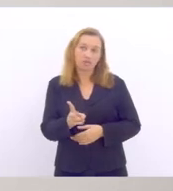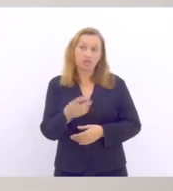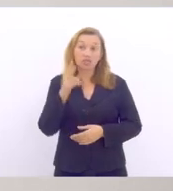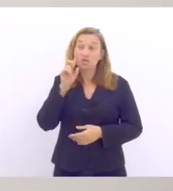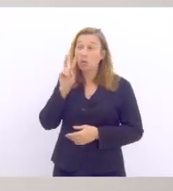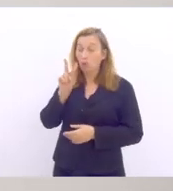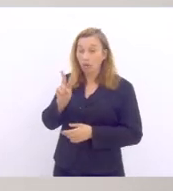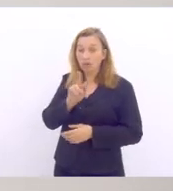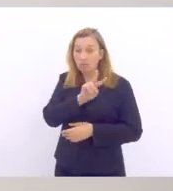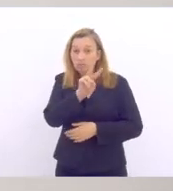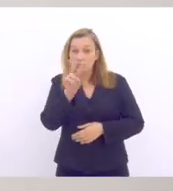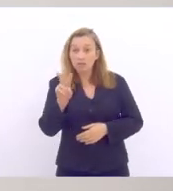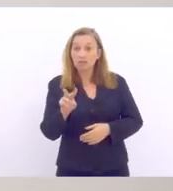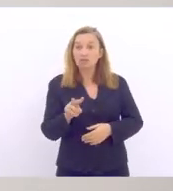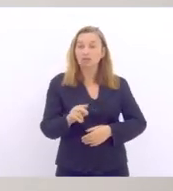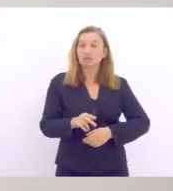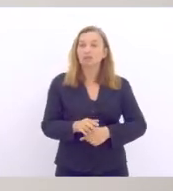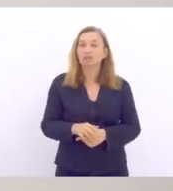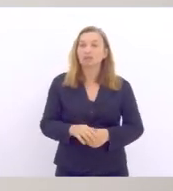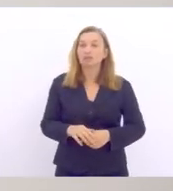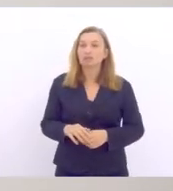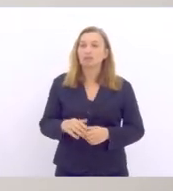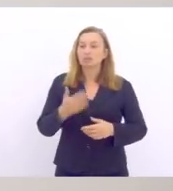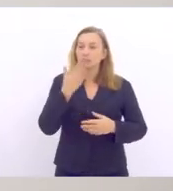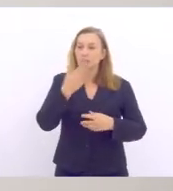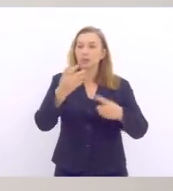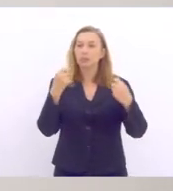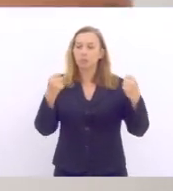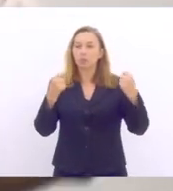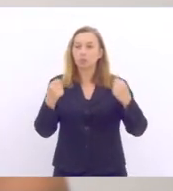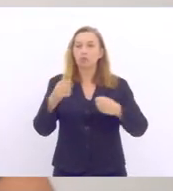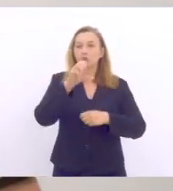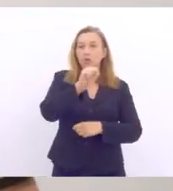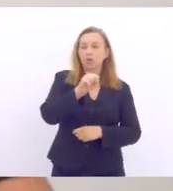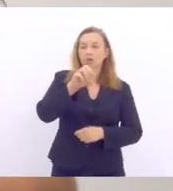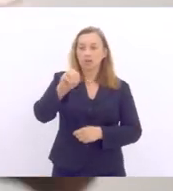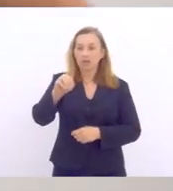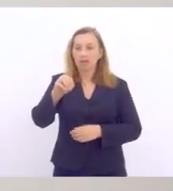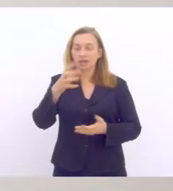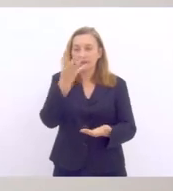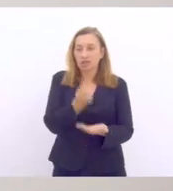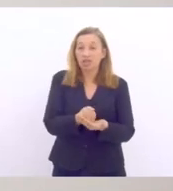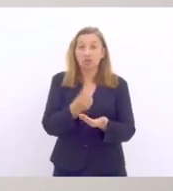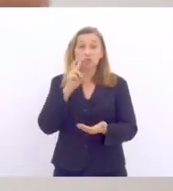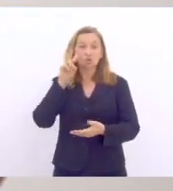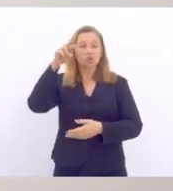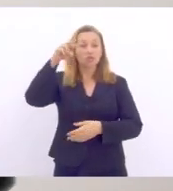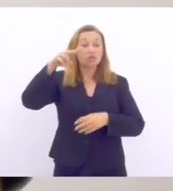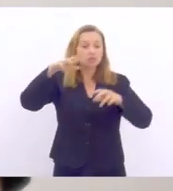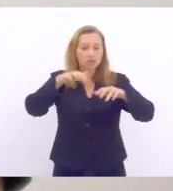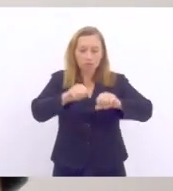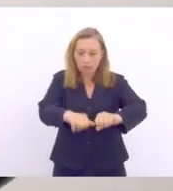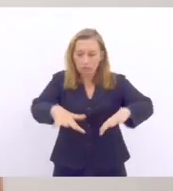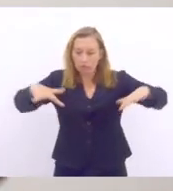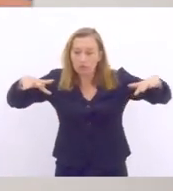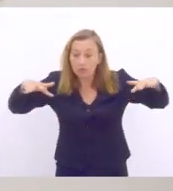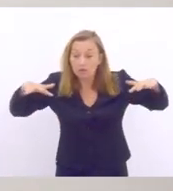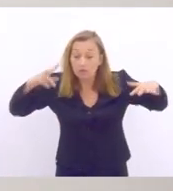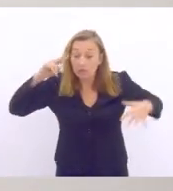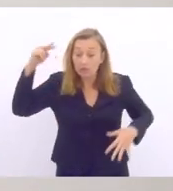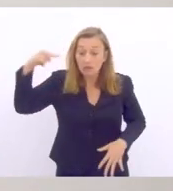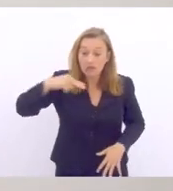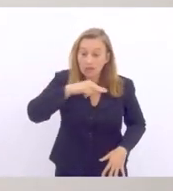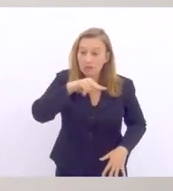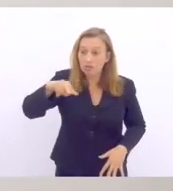aqui, a torcida tem lá cerca de 80 cadastros. Quando eu olho para a arquibancada, ou quando eu vejo